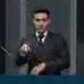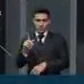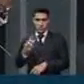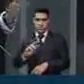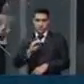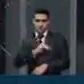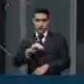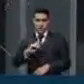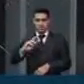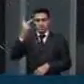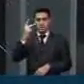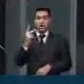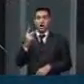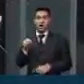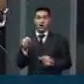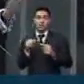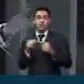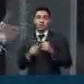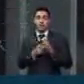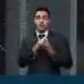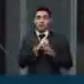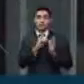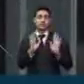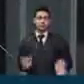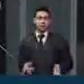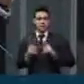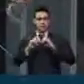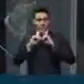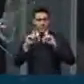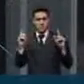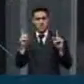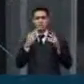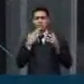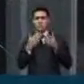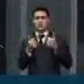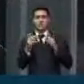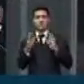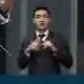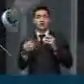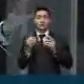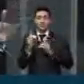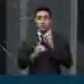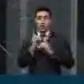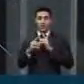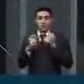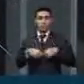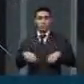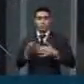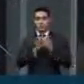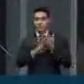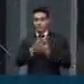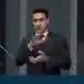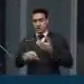isso, recompondo, né, uma grande demanda que se tinha, mas isso tudo na base do diálogo, não precisou ter greve.